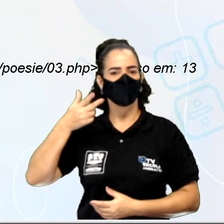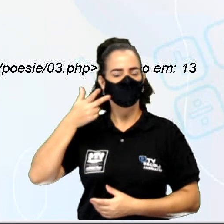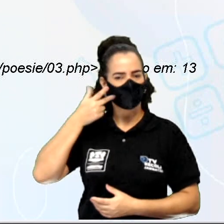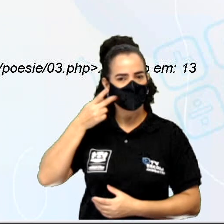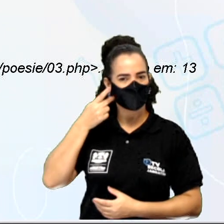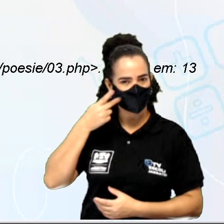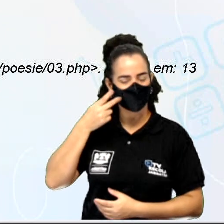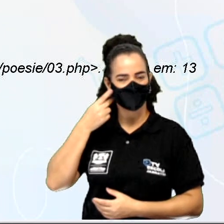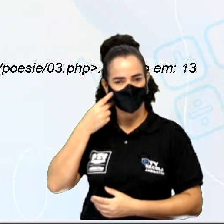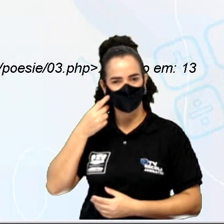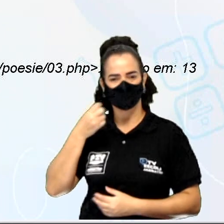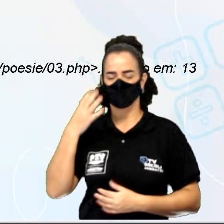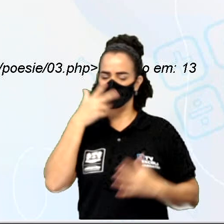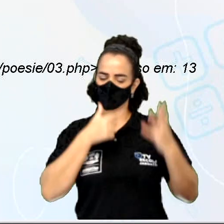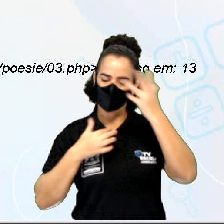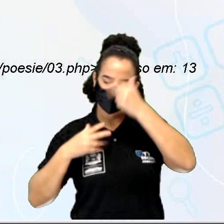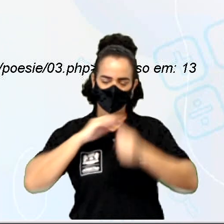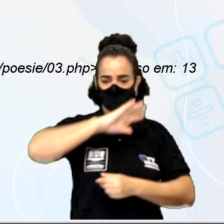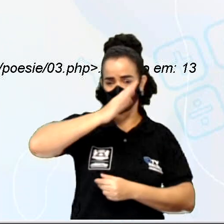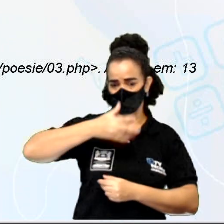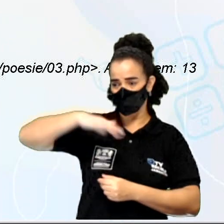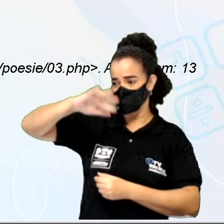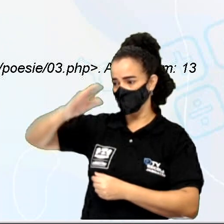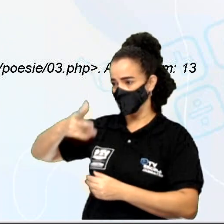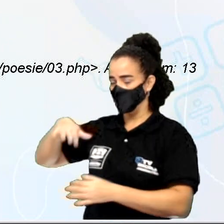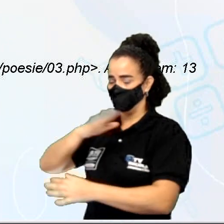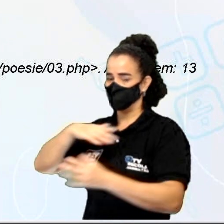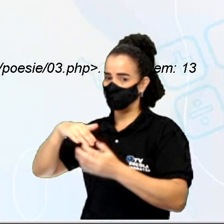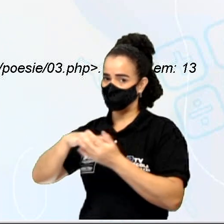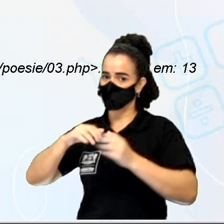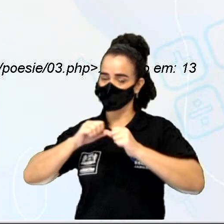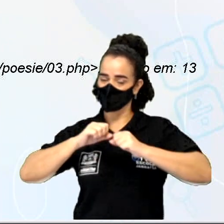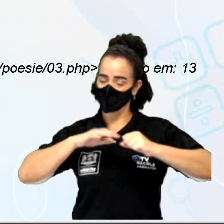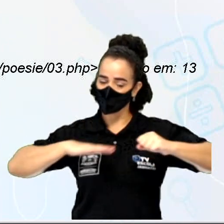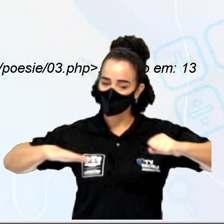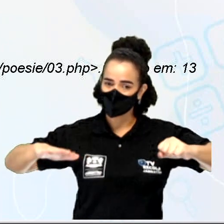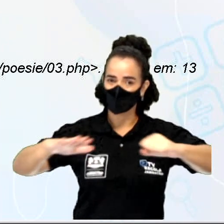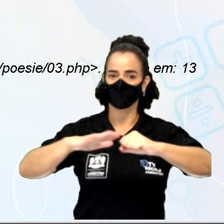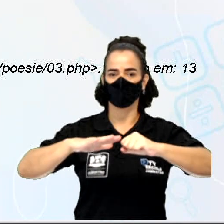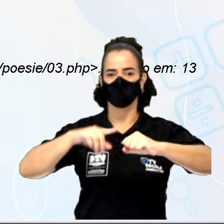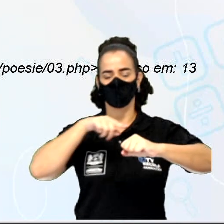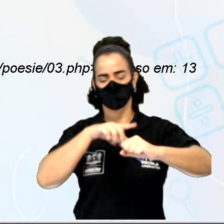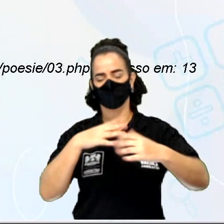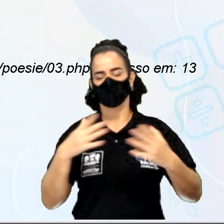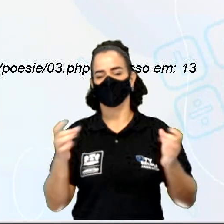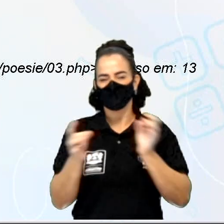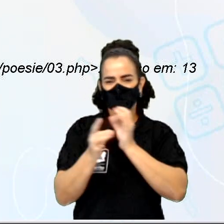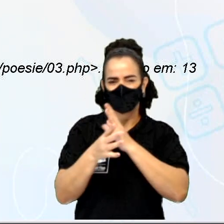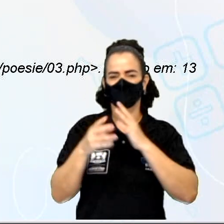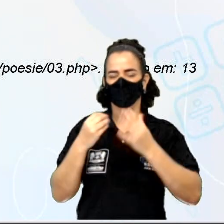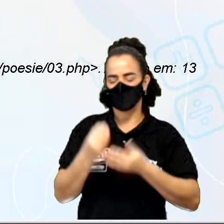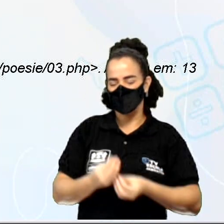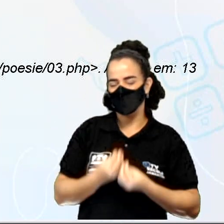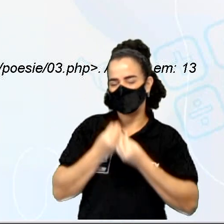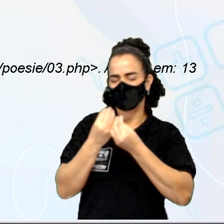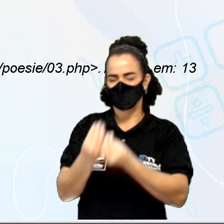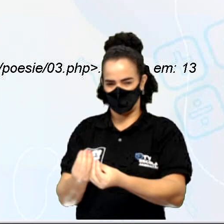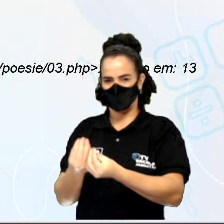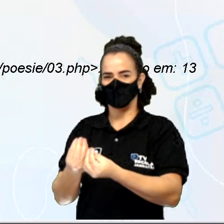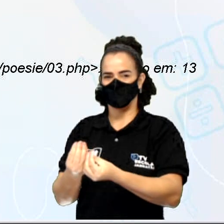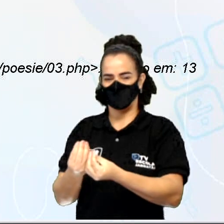terra. Desde no vale a serra, da serra ao sertão. Por ela eu me acabo, dou a própria vida. É terra querida do meu